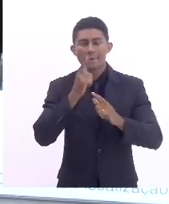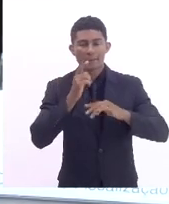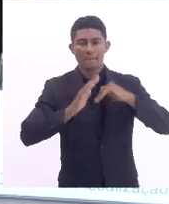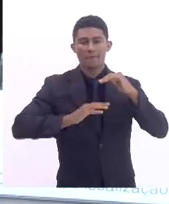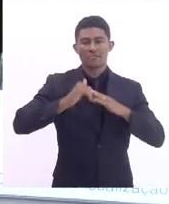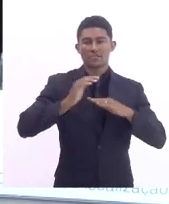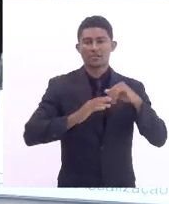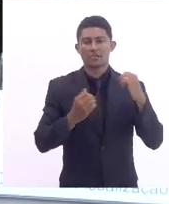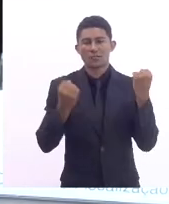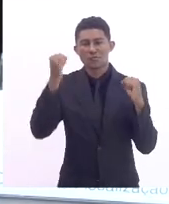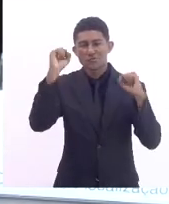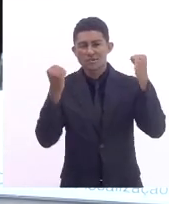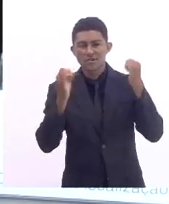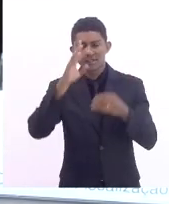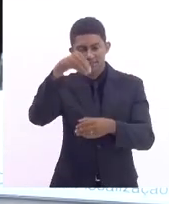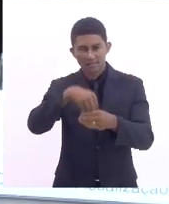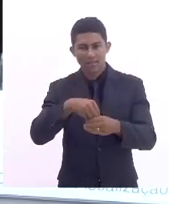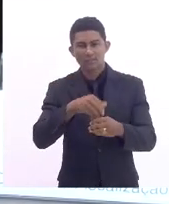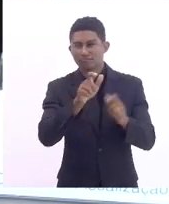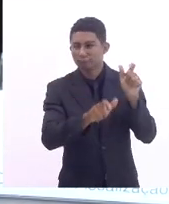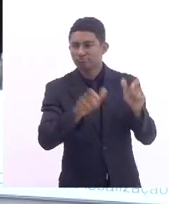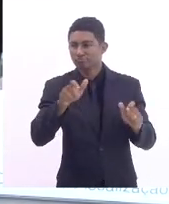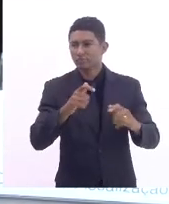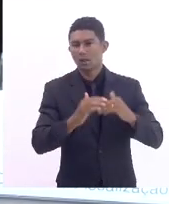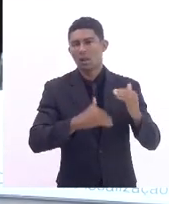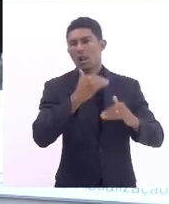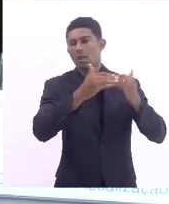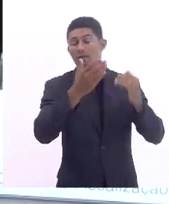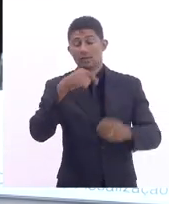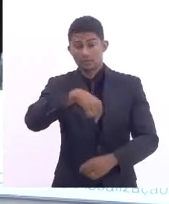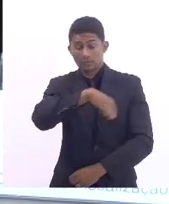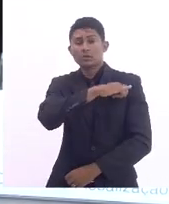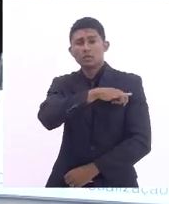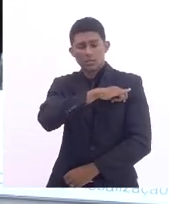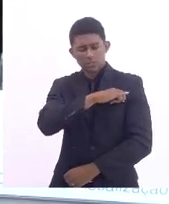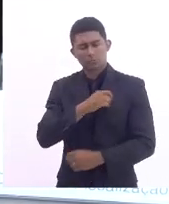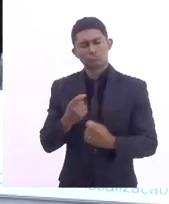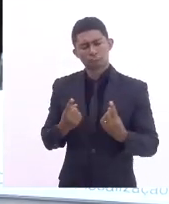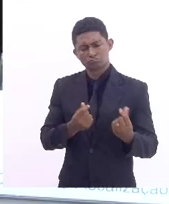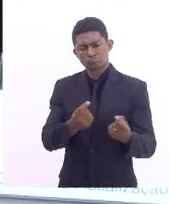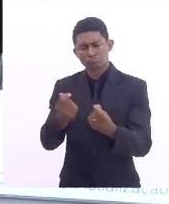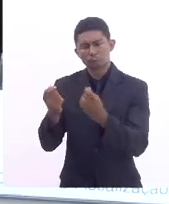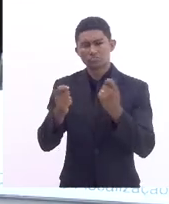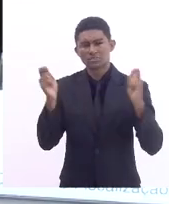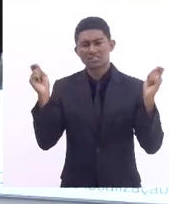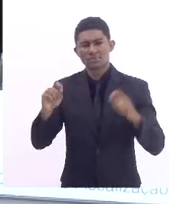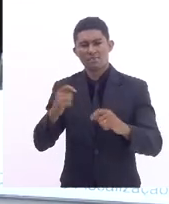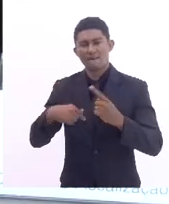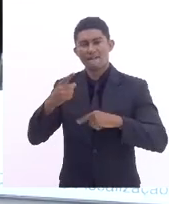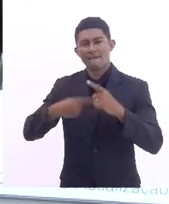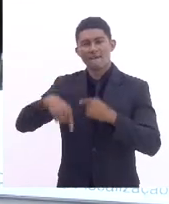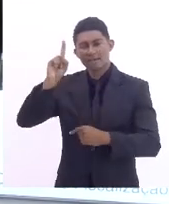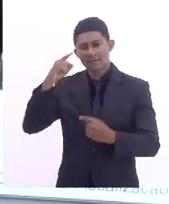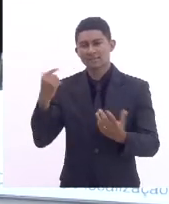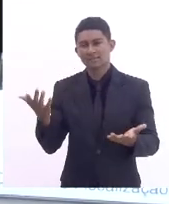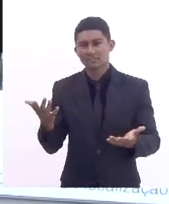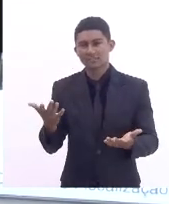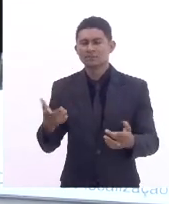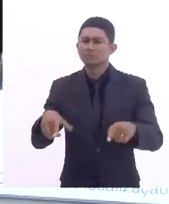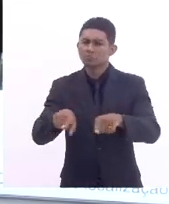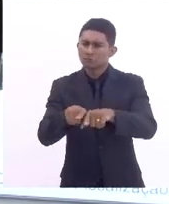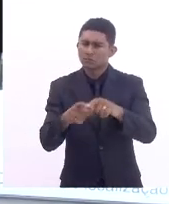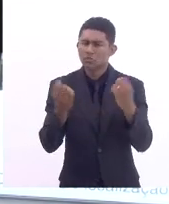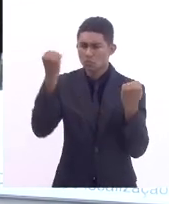profissão do técnico industrial dos Estados Unidos estado é muito muito rico muito próximo sobre todos os aspectos para um parque industrial